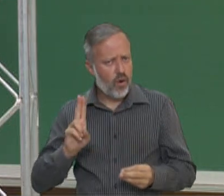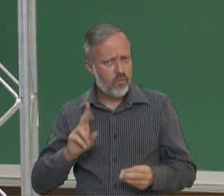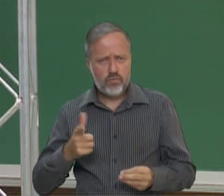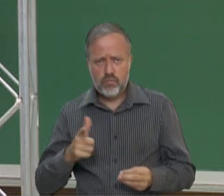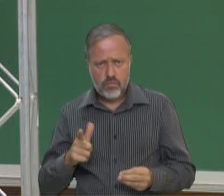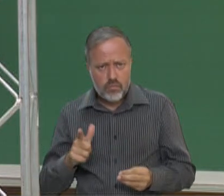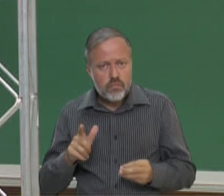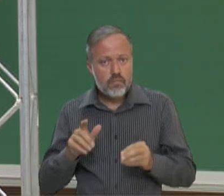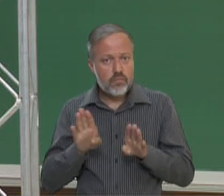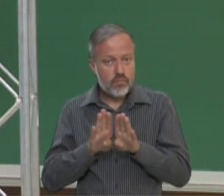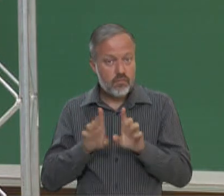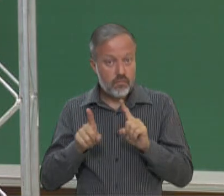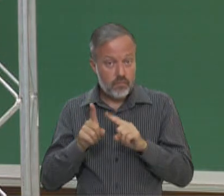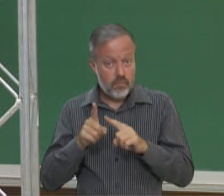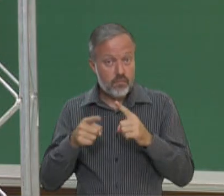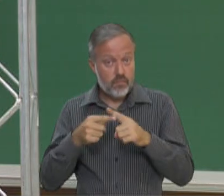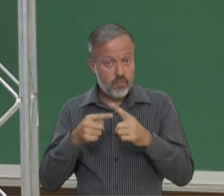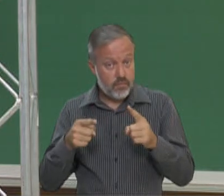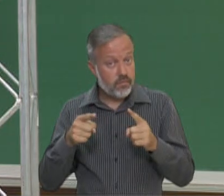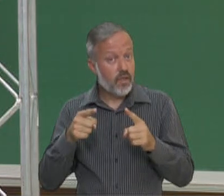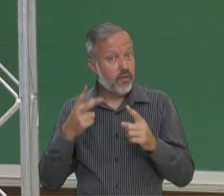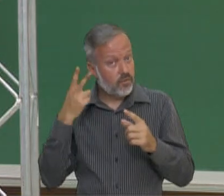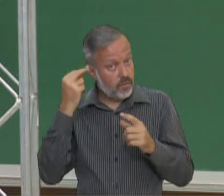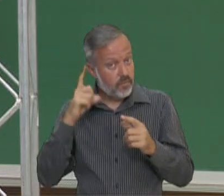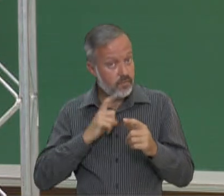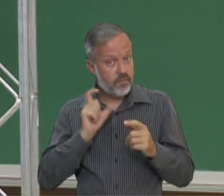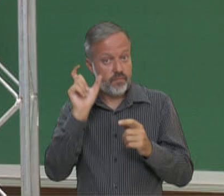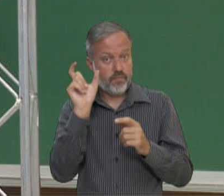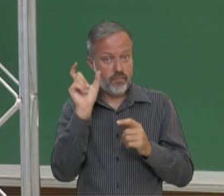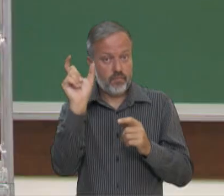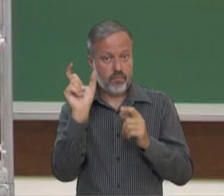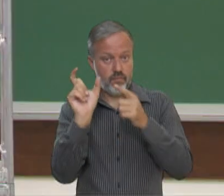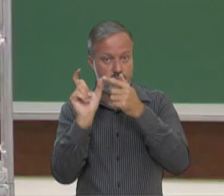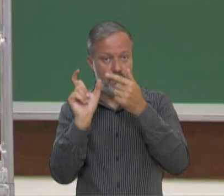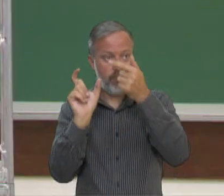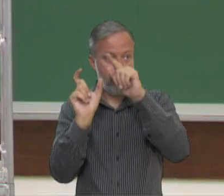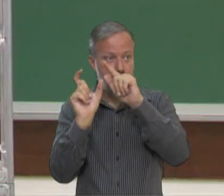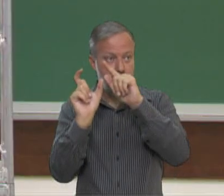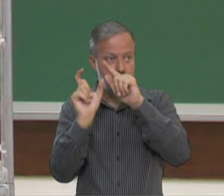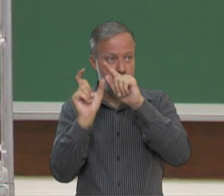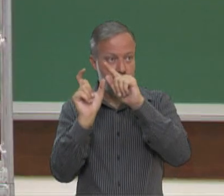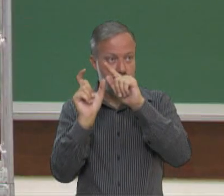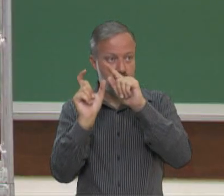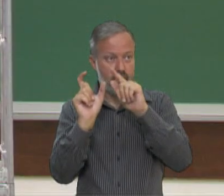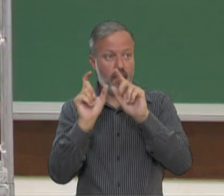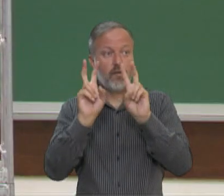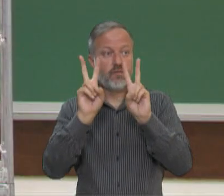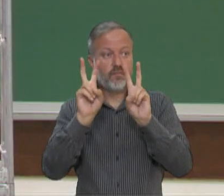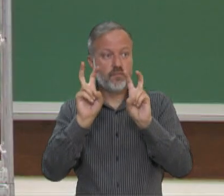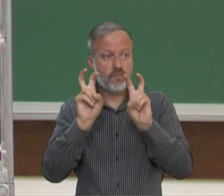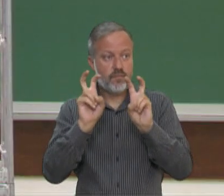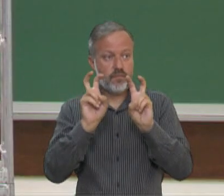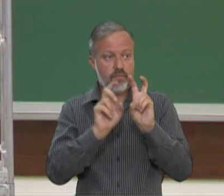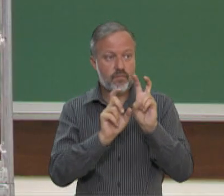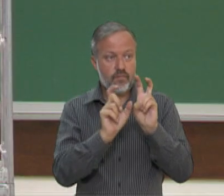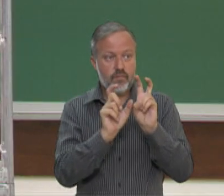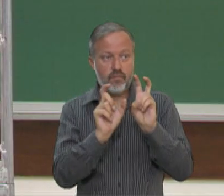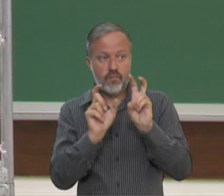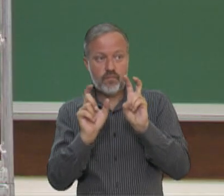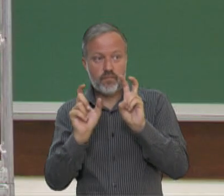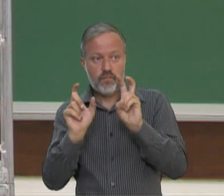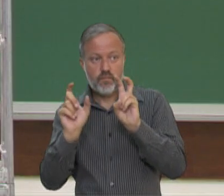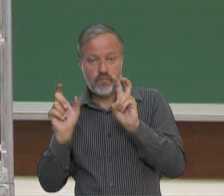primeira chamada. Titular, que em português a gente chama de manchete, é uma frase